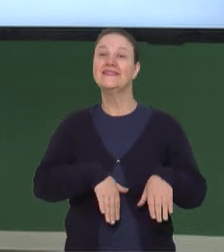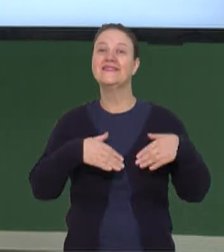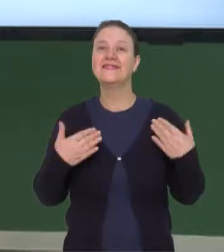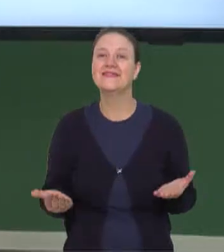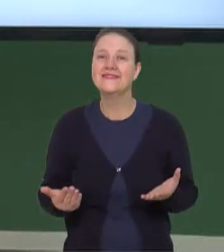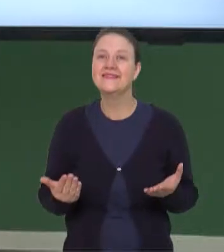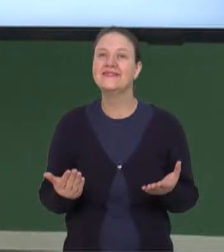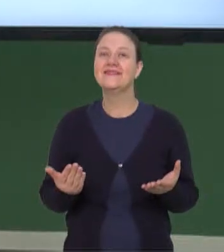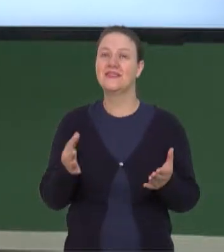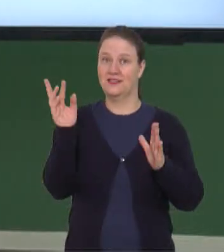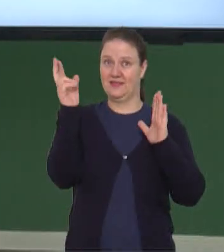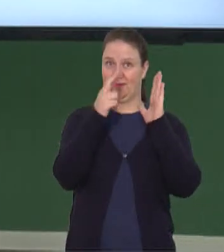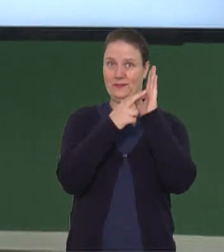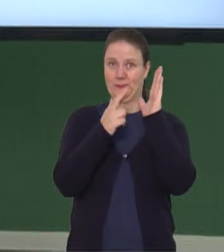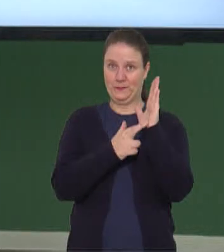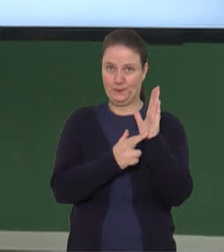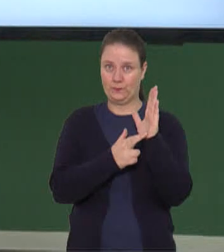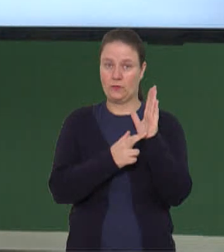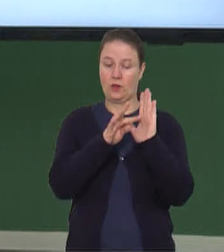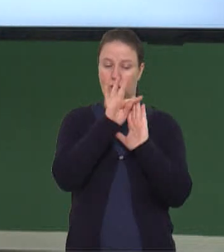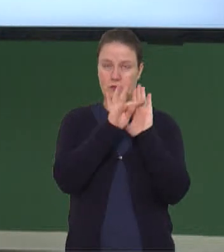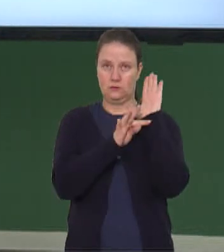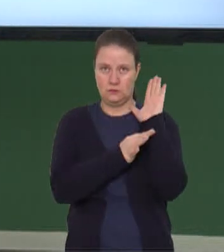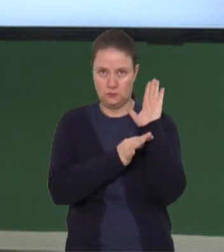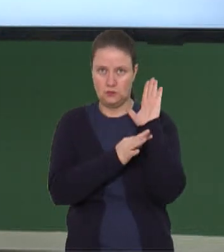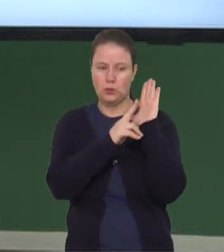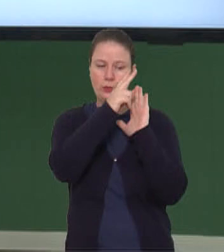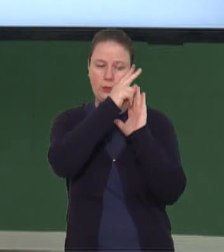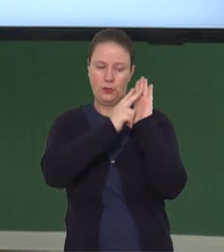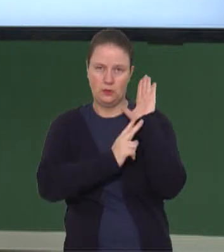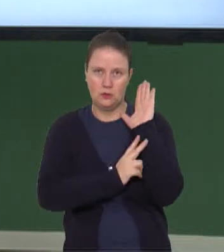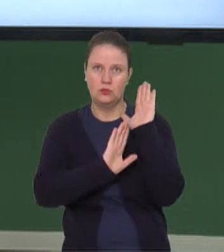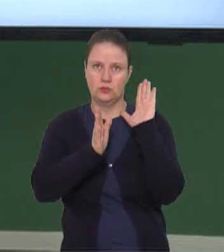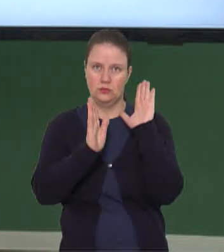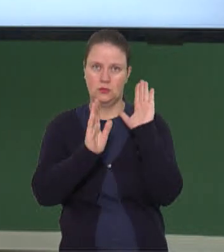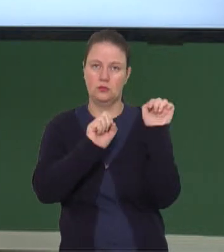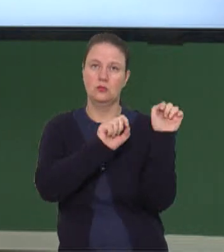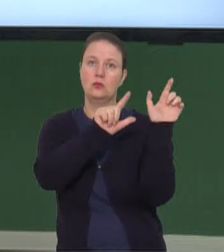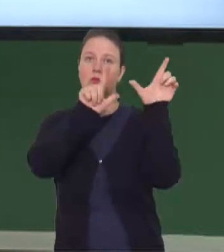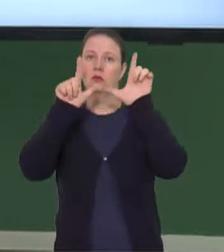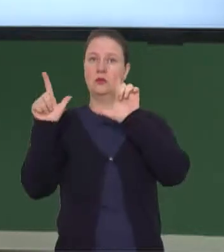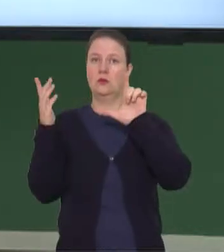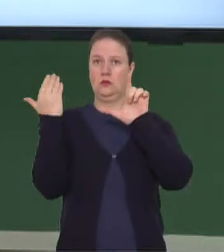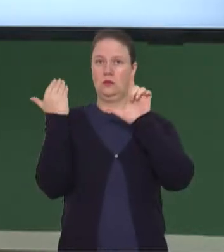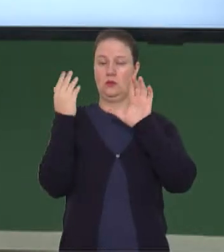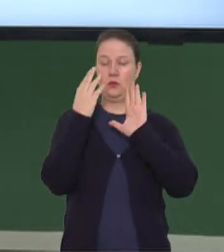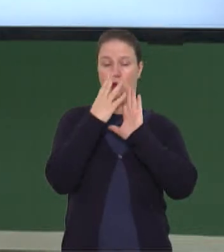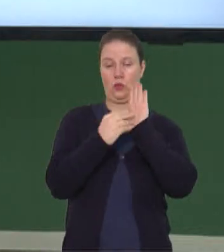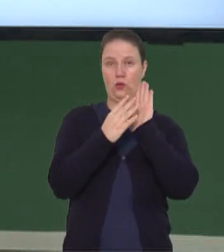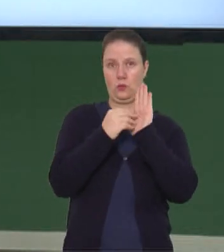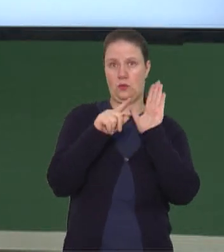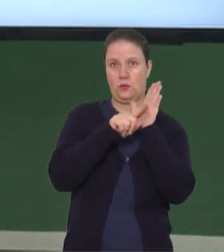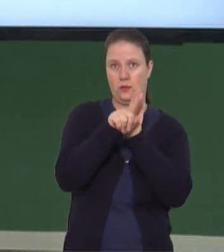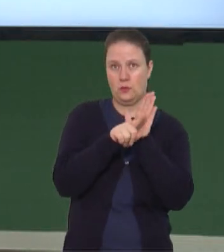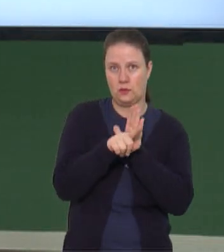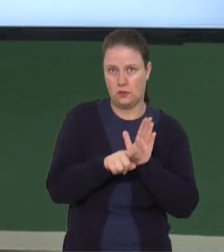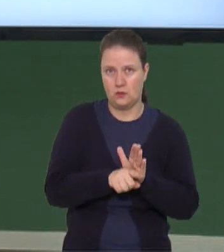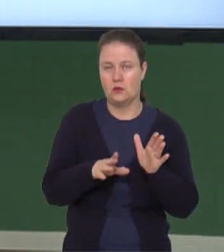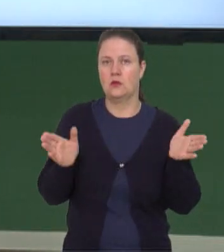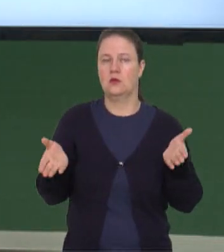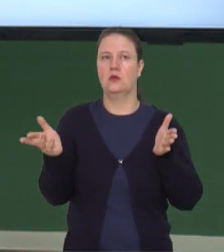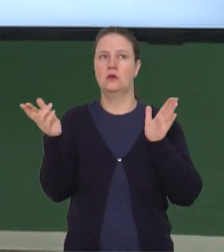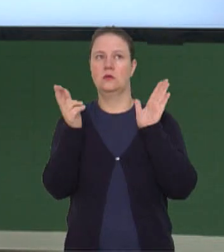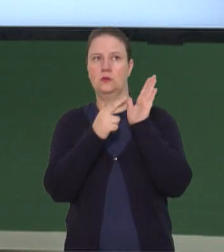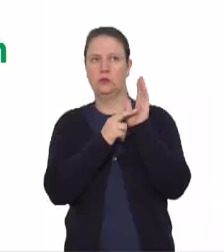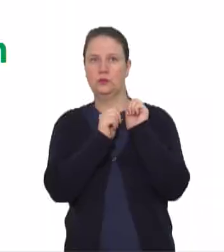Então vamos à resolução. Então aqui estava o texto, vocês fizeram a leitura, no slide anterior vocês copiaram as questões e agora a gente vai responder